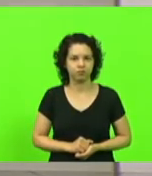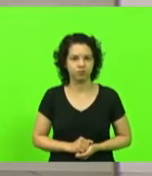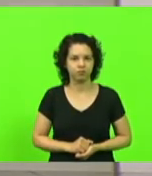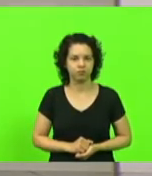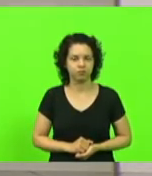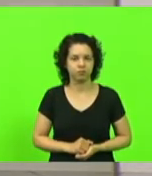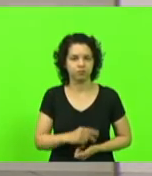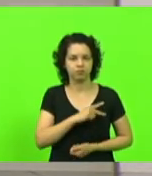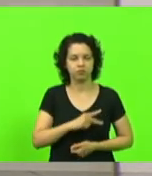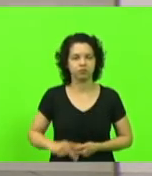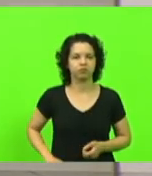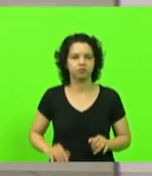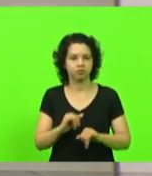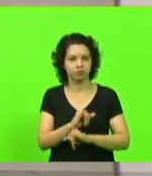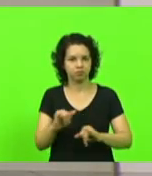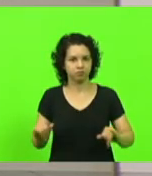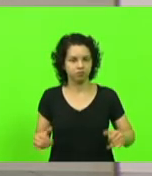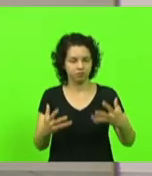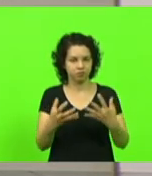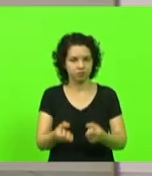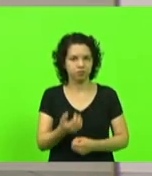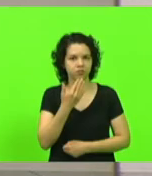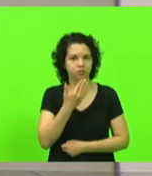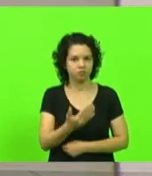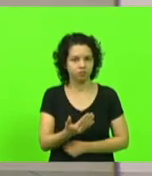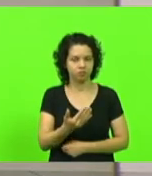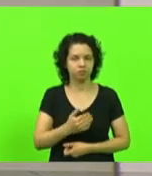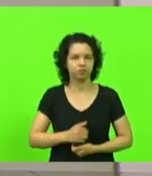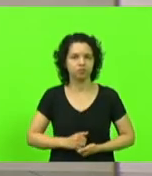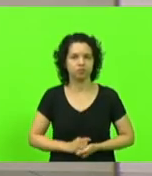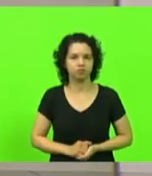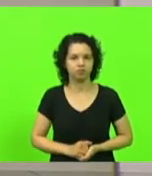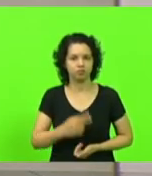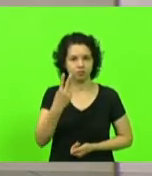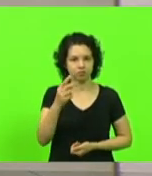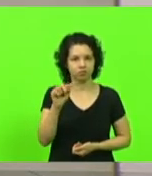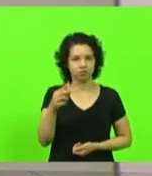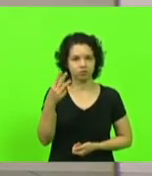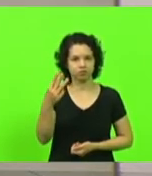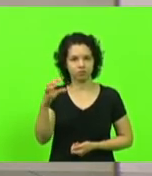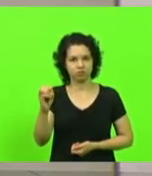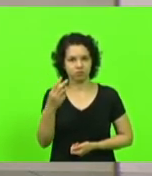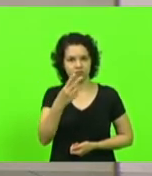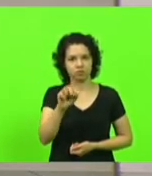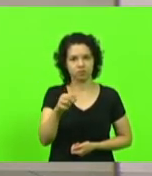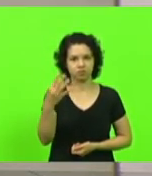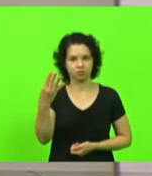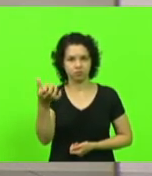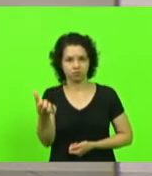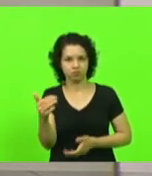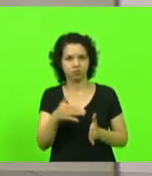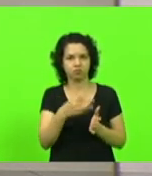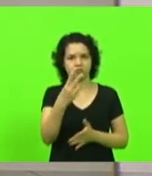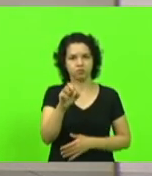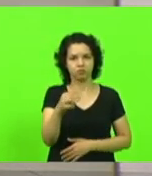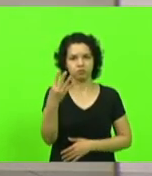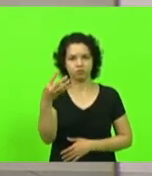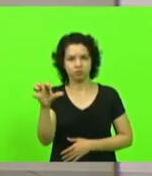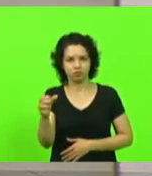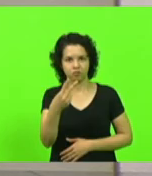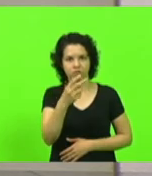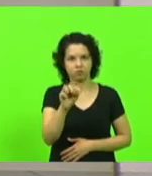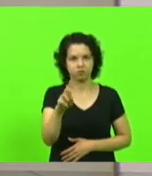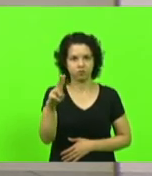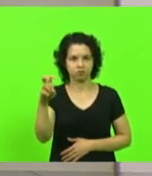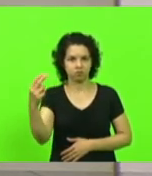Esta presidência comunica que defere os seguintes requerimentos. Requerimentos 2030, 2046 a 2049,